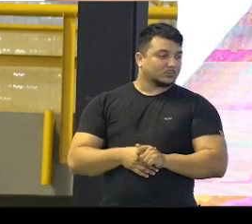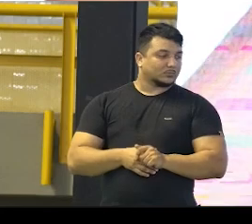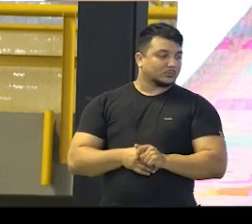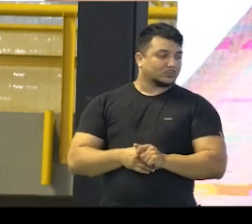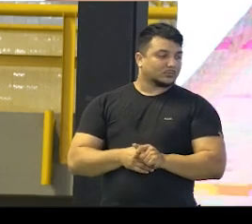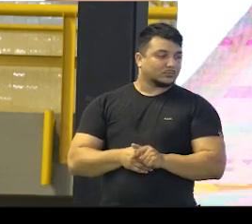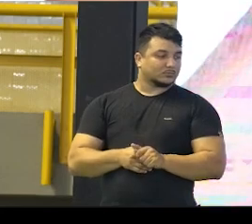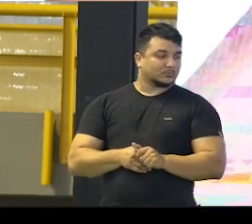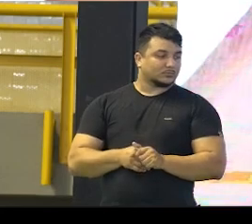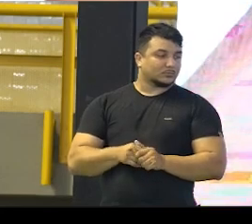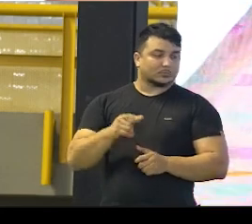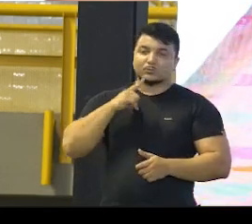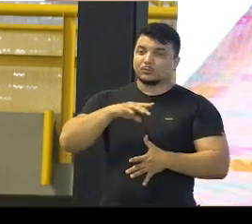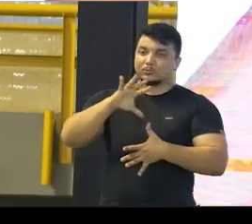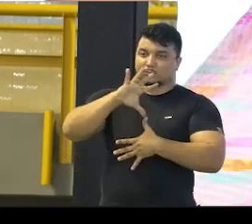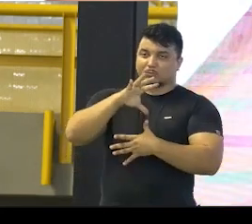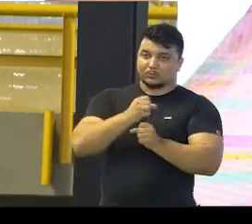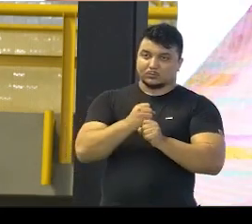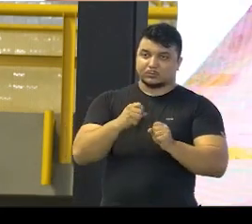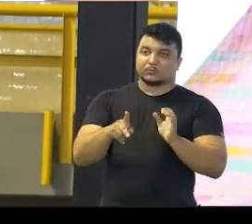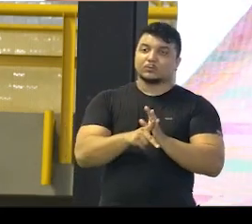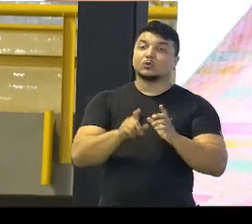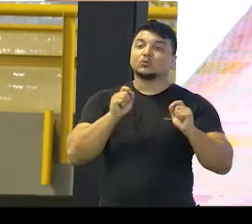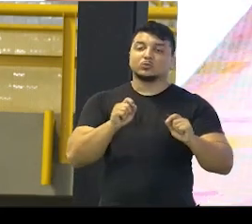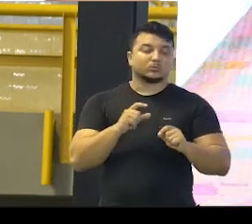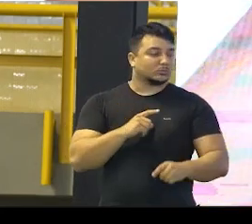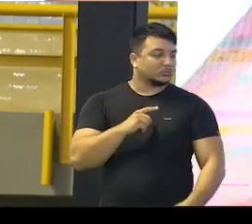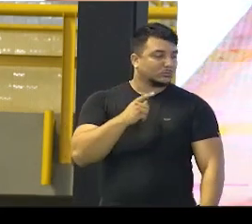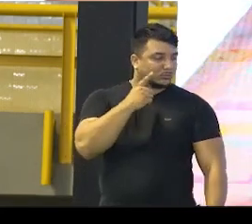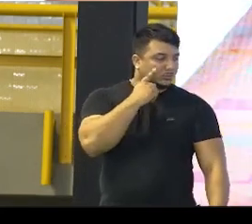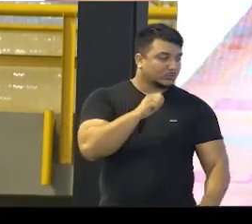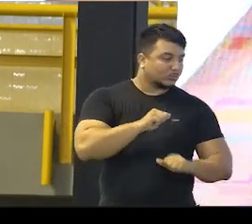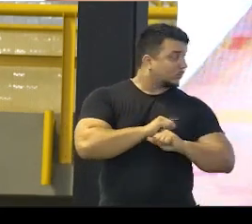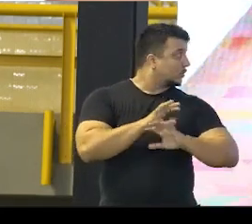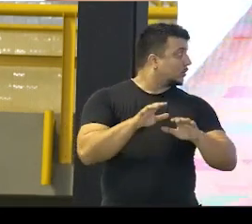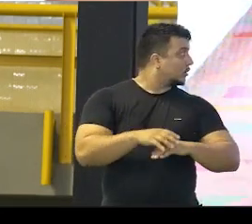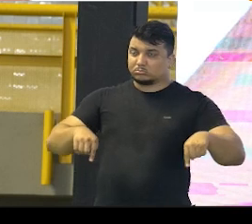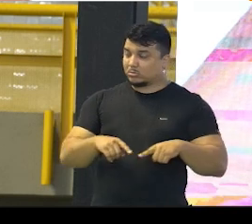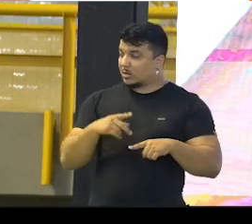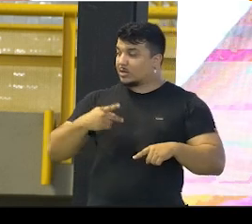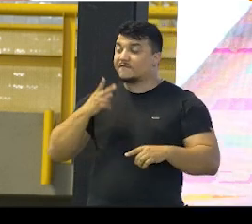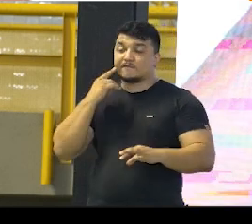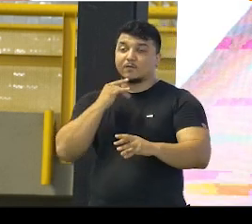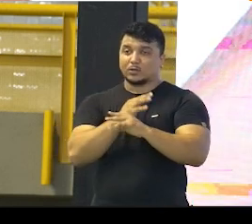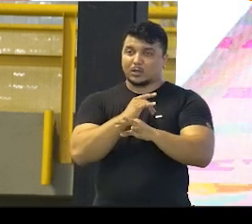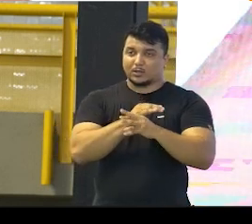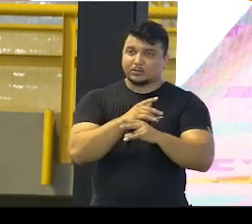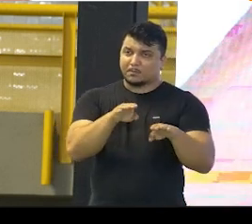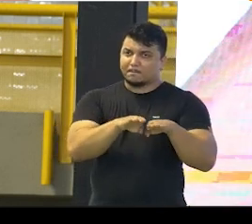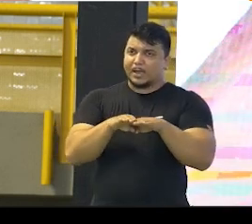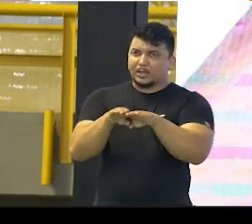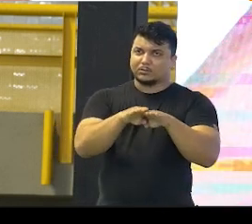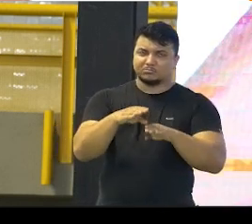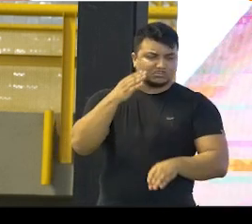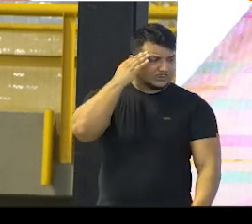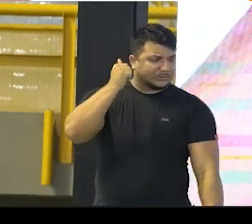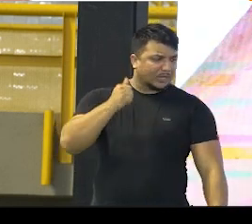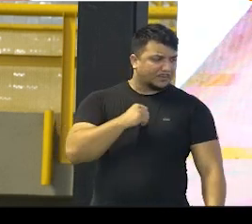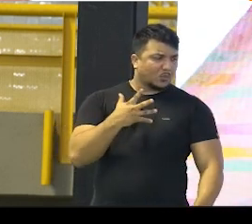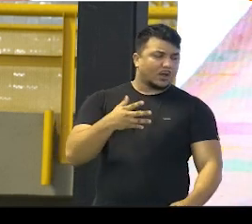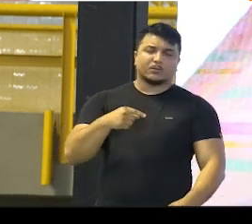metro. Tudo bem? É um quadradão. Quando você diz que tem uma sala de 6 metros de